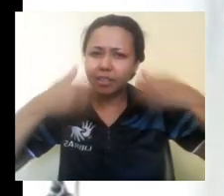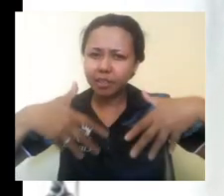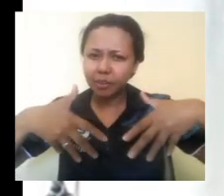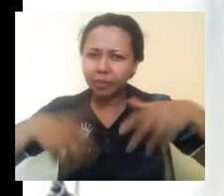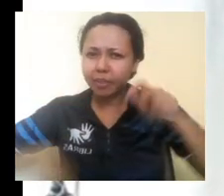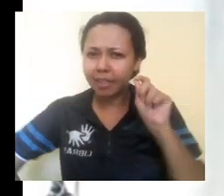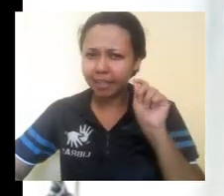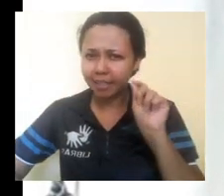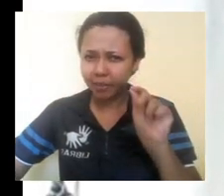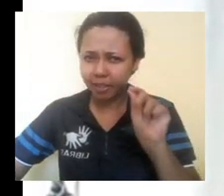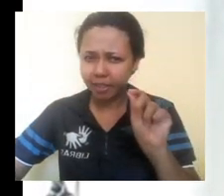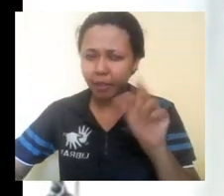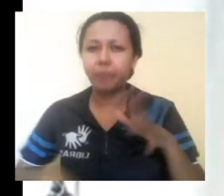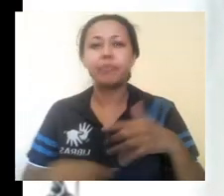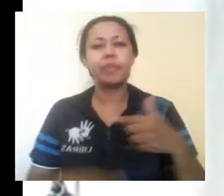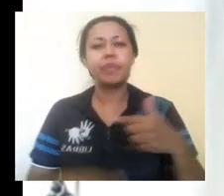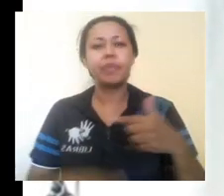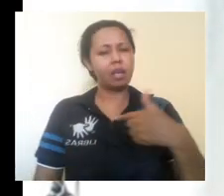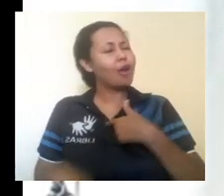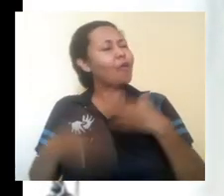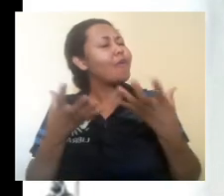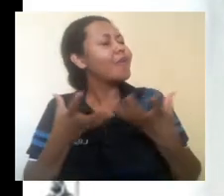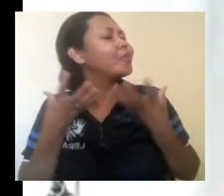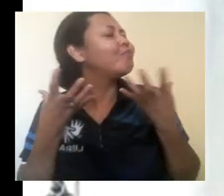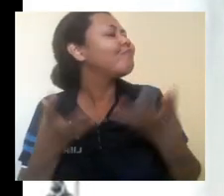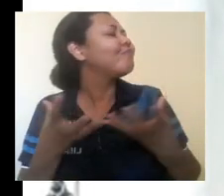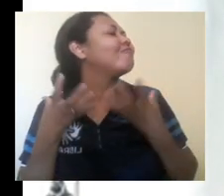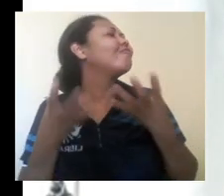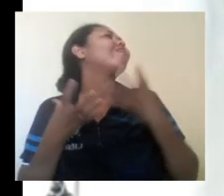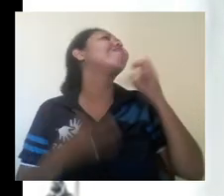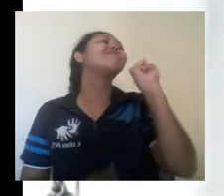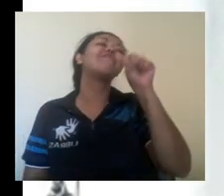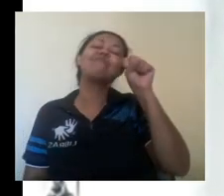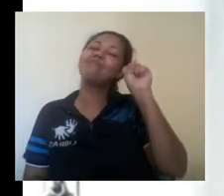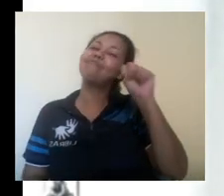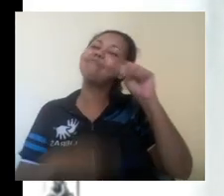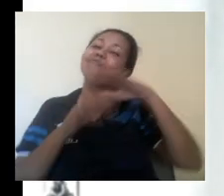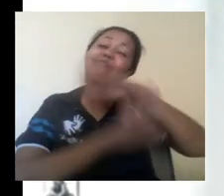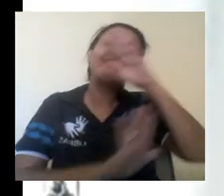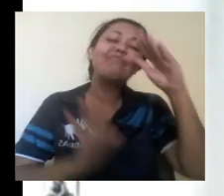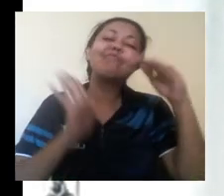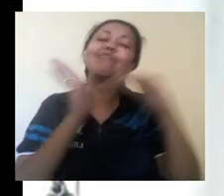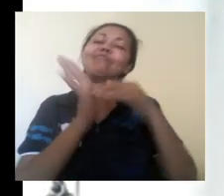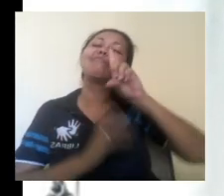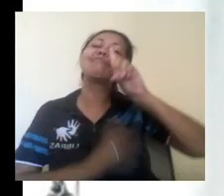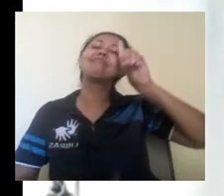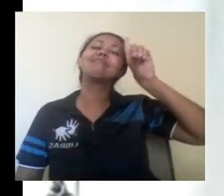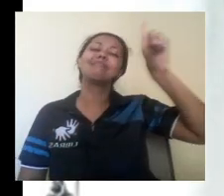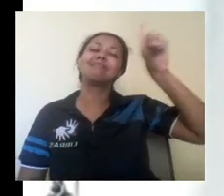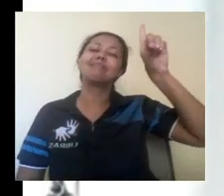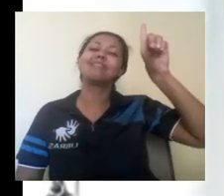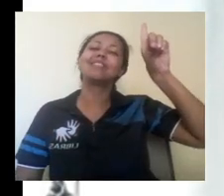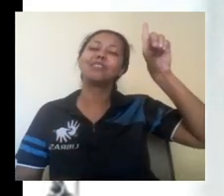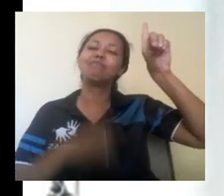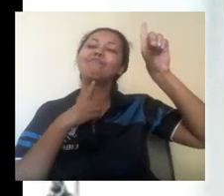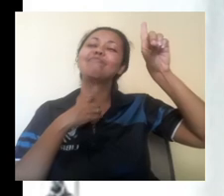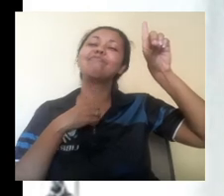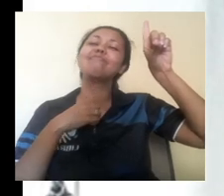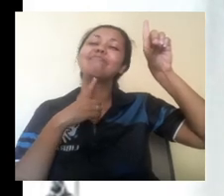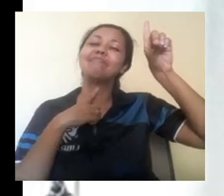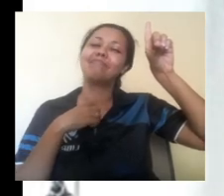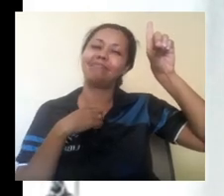de dizer sim a tudo que Deus tem para mim. Não porque eu me tornei corajosa, mas porque Ele é Deus, Ele